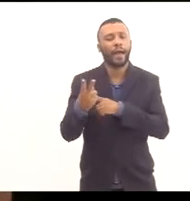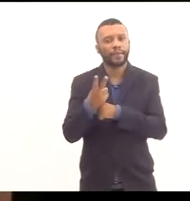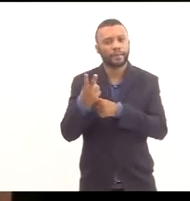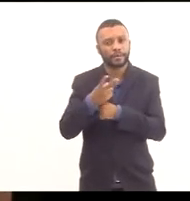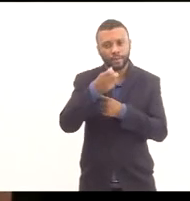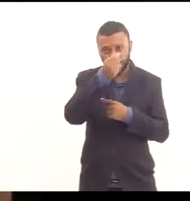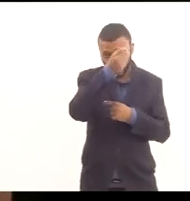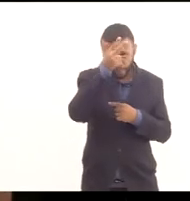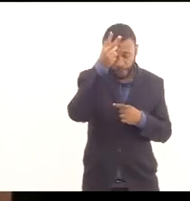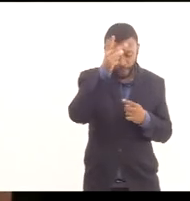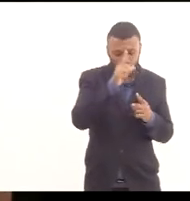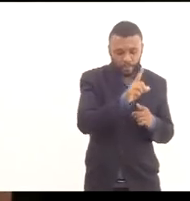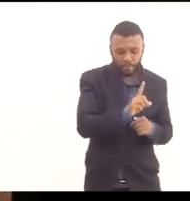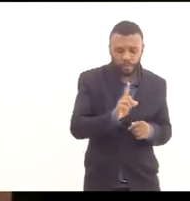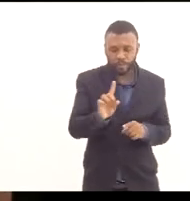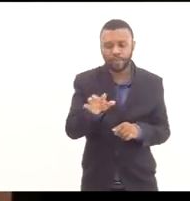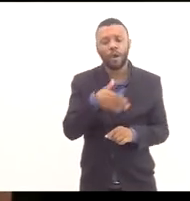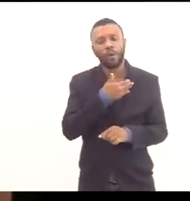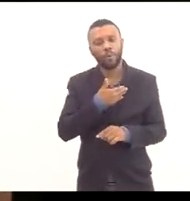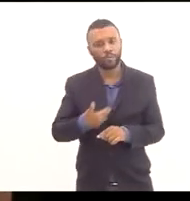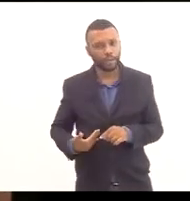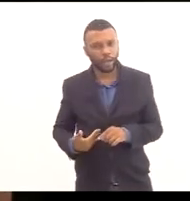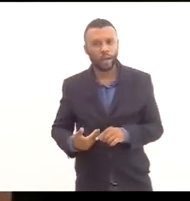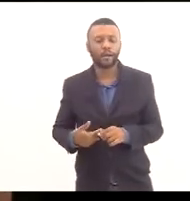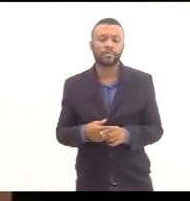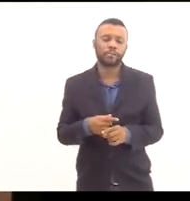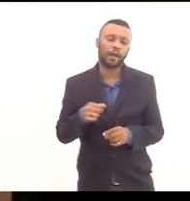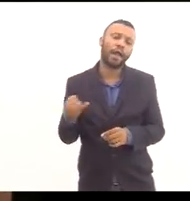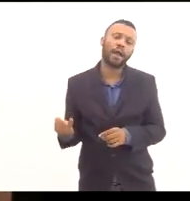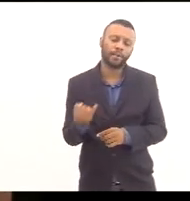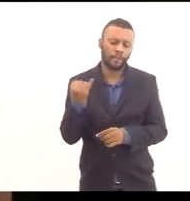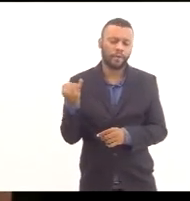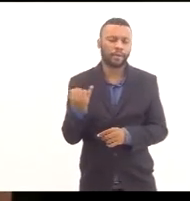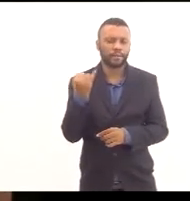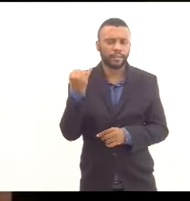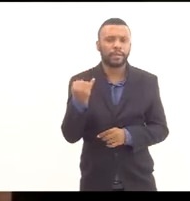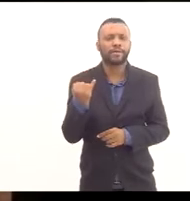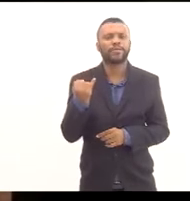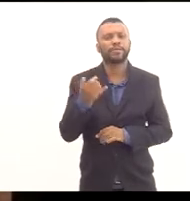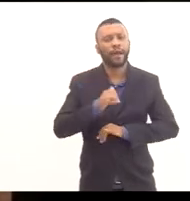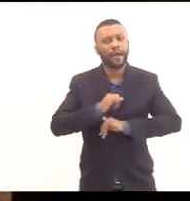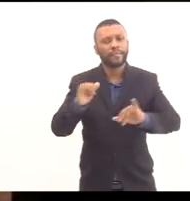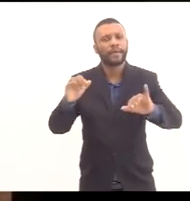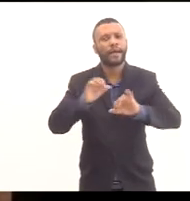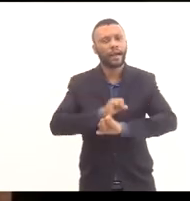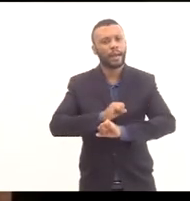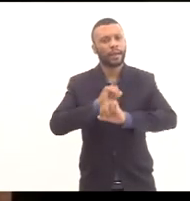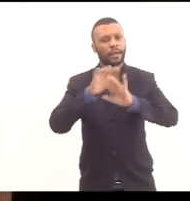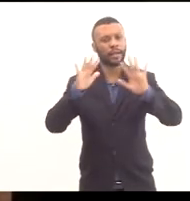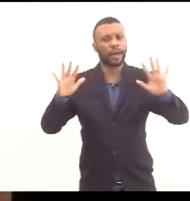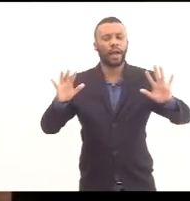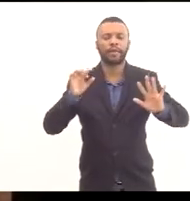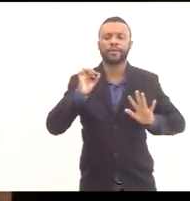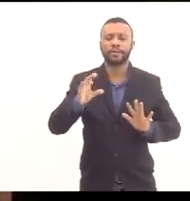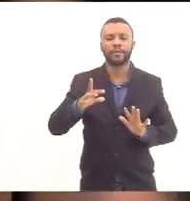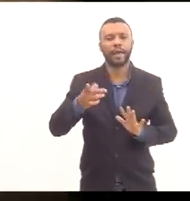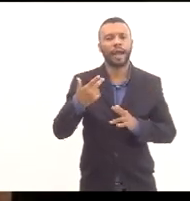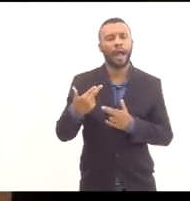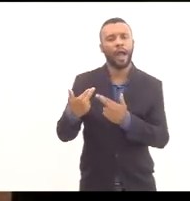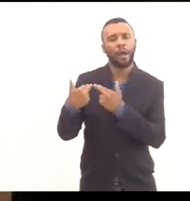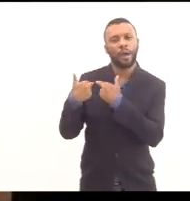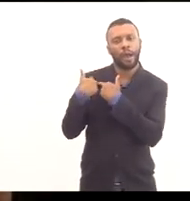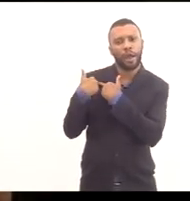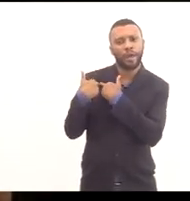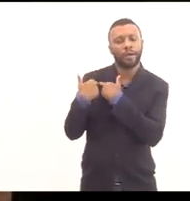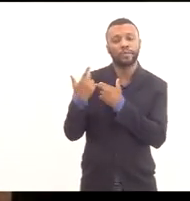município e depois vai ao estado acho que é importante também Deixa claro o deputado que a responsabilidade